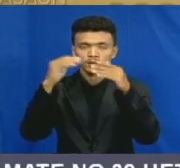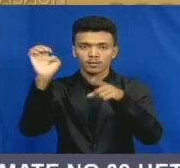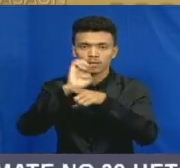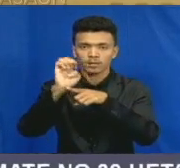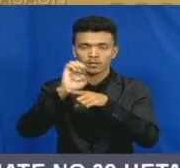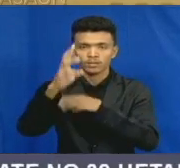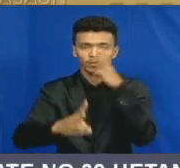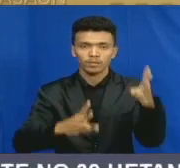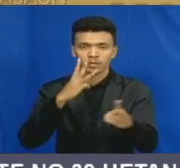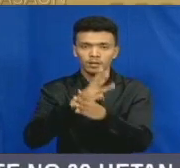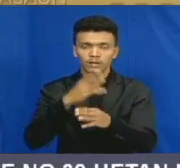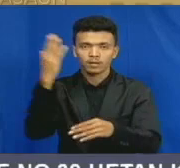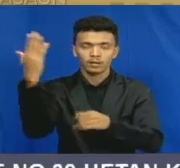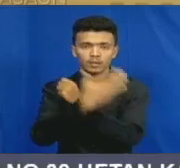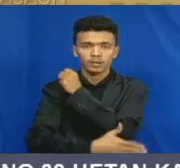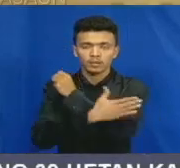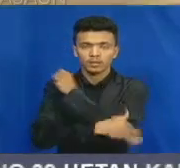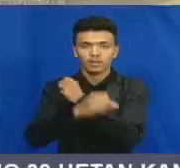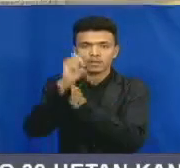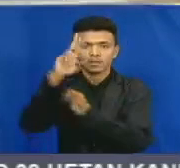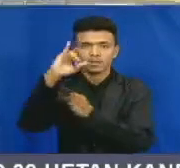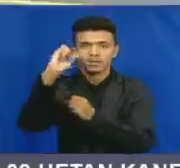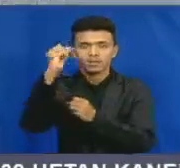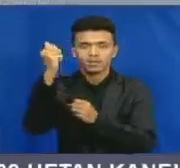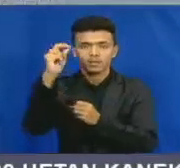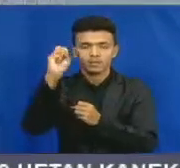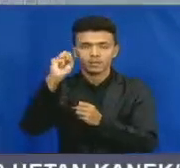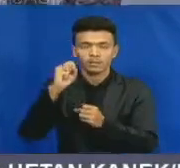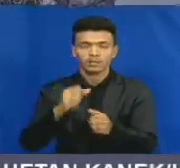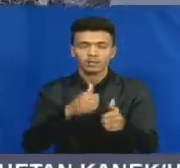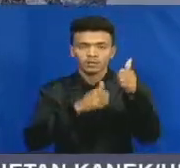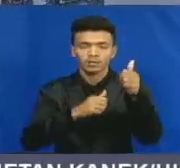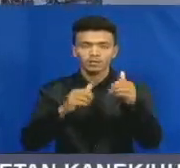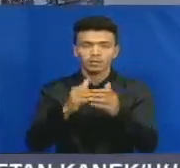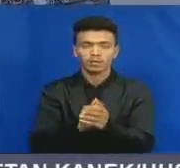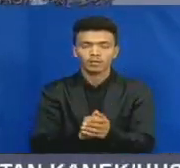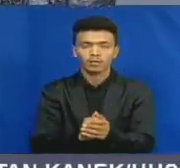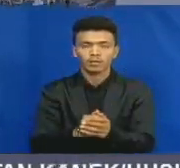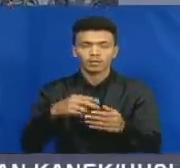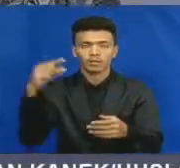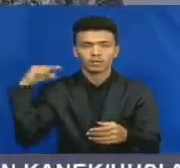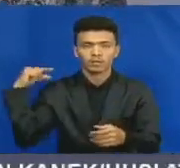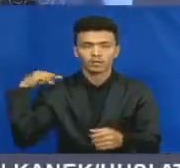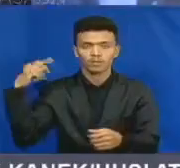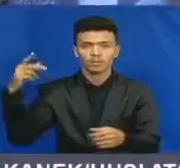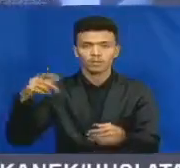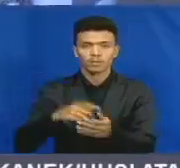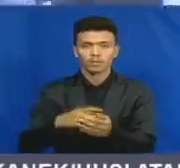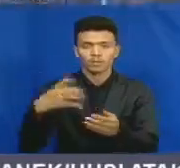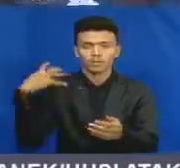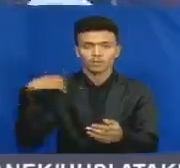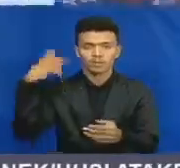Econômico Mundial e a Suíça. Tuir comunicado na Berta Tele acesso o gabinete e palácio